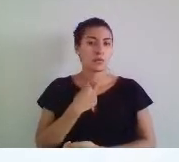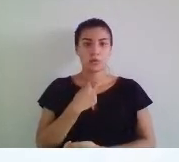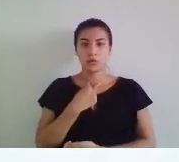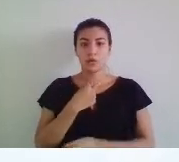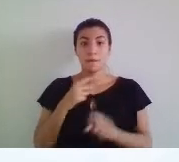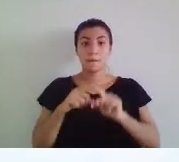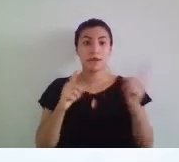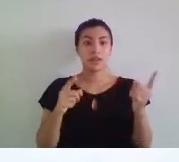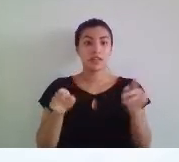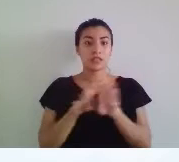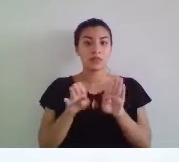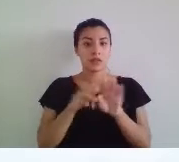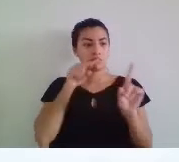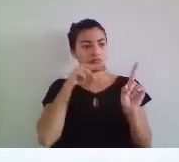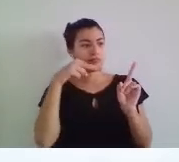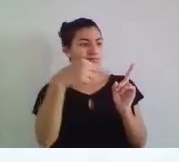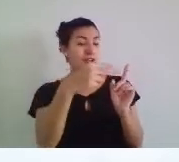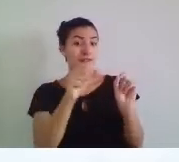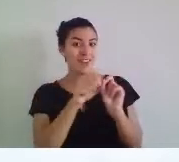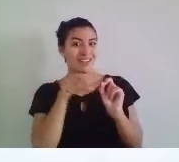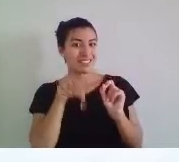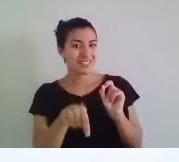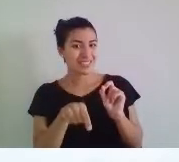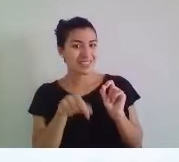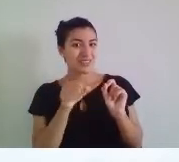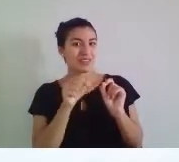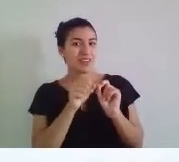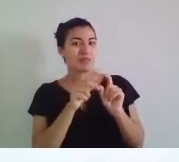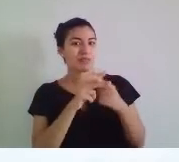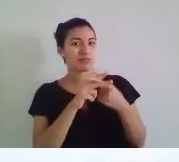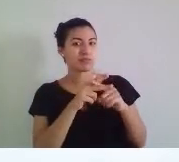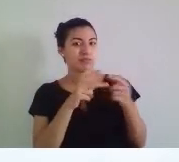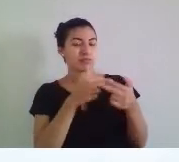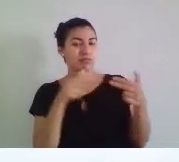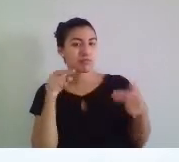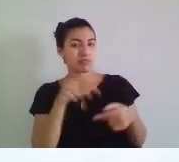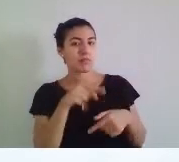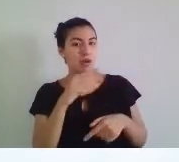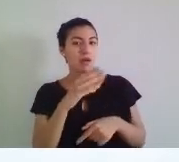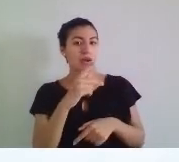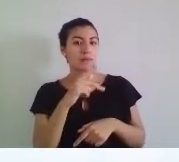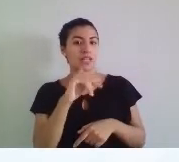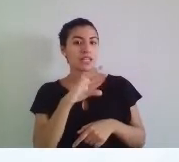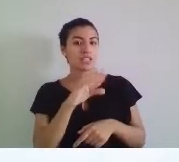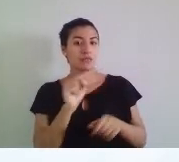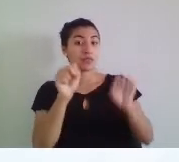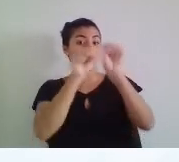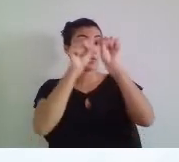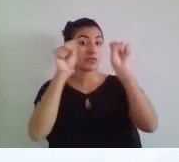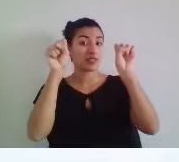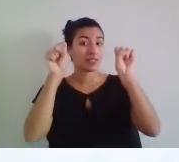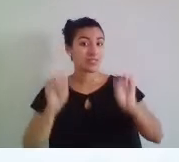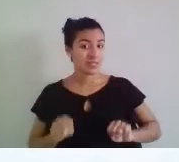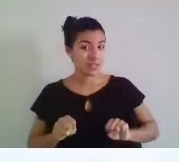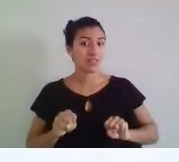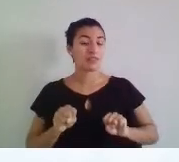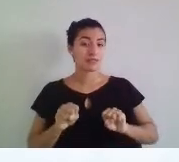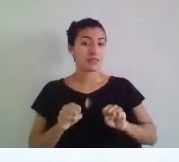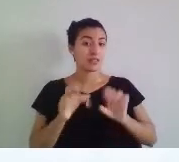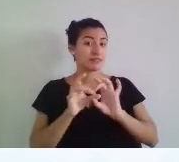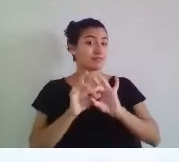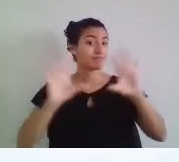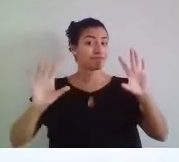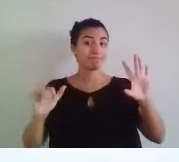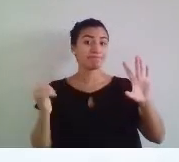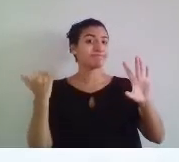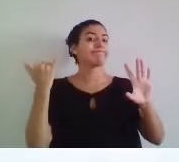Mas, por outro lado, quando ele faz isso, ele também garante a manutenção do capitalismo, que é o próprio sistema que legitima e autoriza a